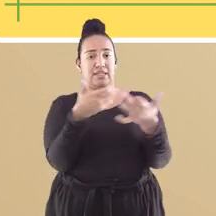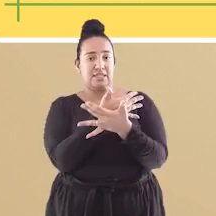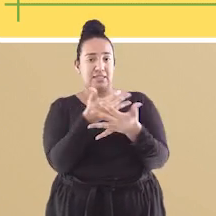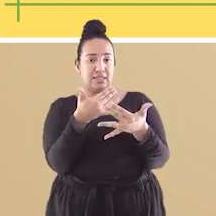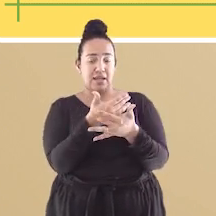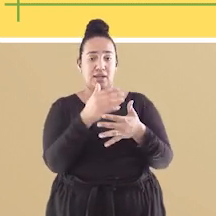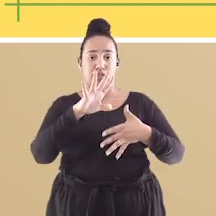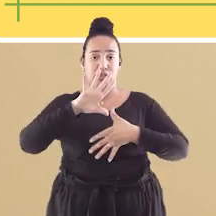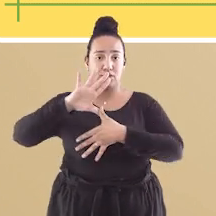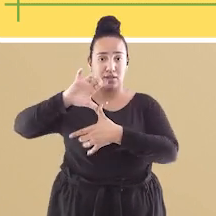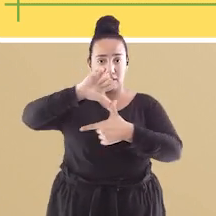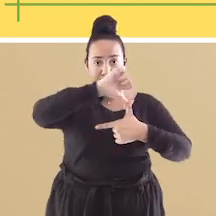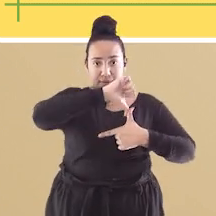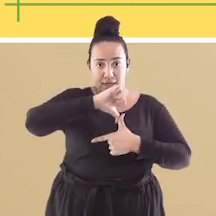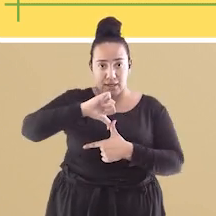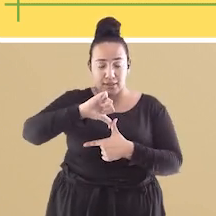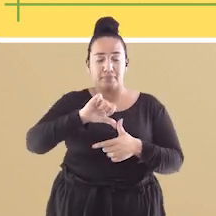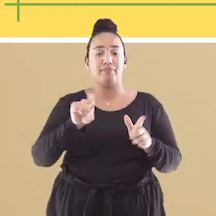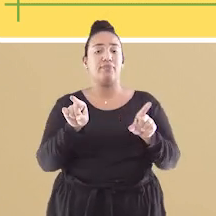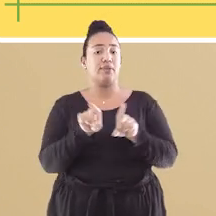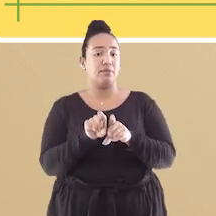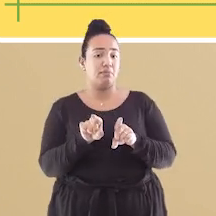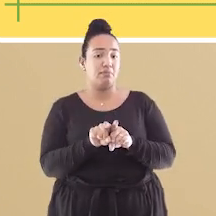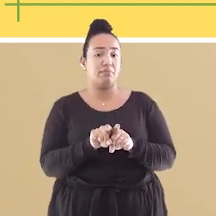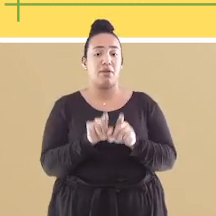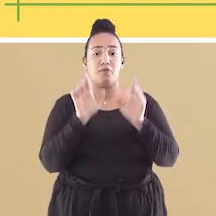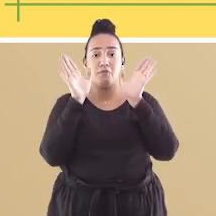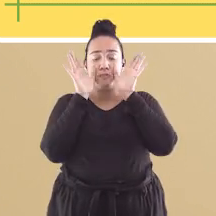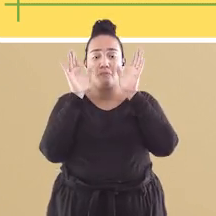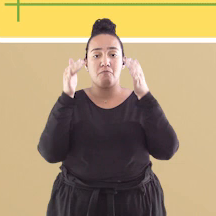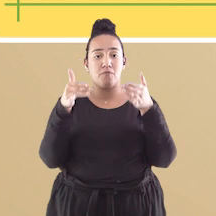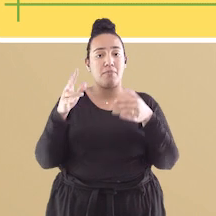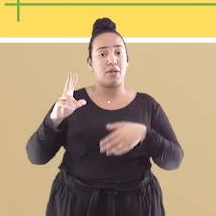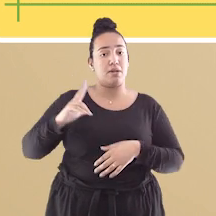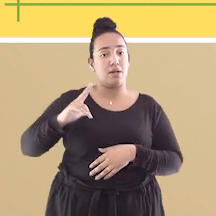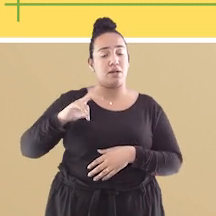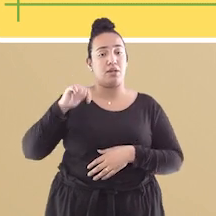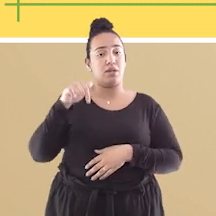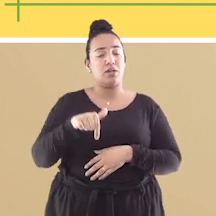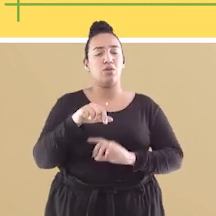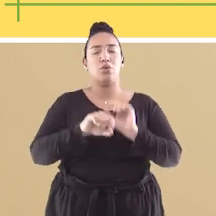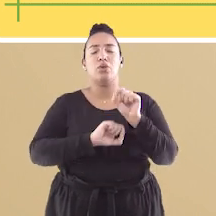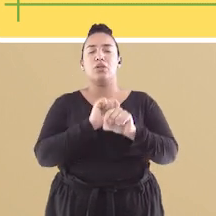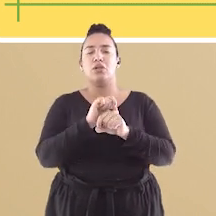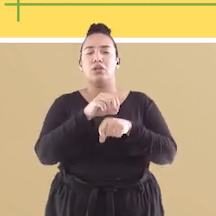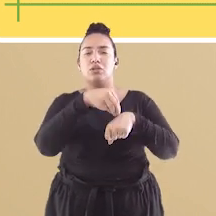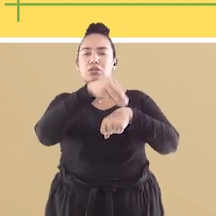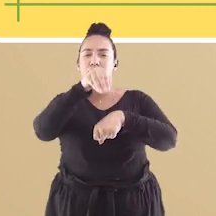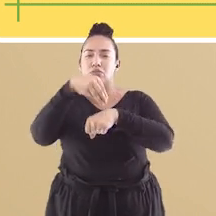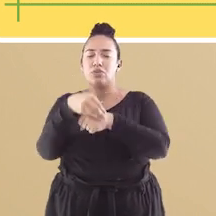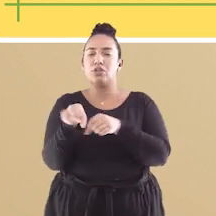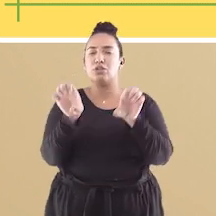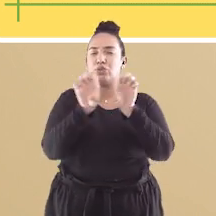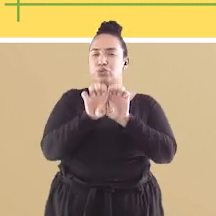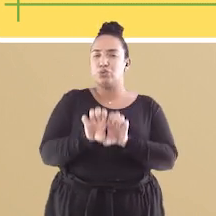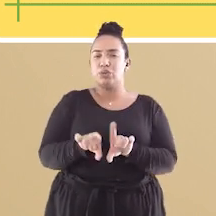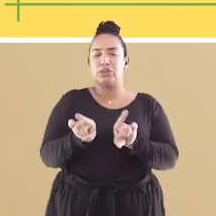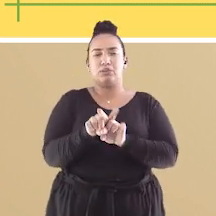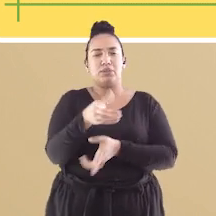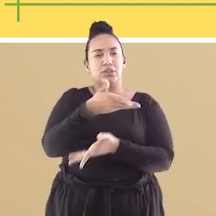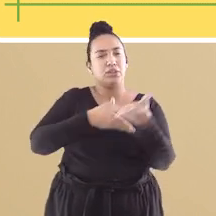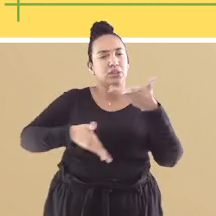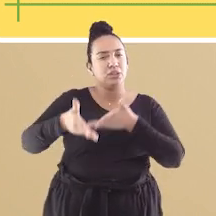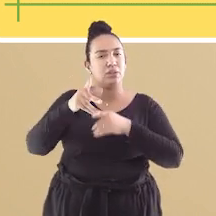cidades latino-americanas, particularmente aquelas relacionadas à distribuição, estrutura e dinâmica